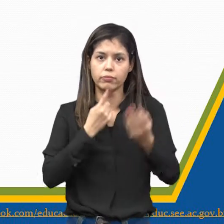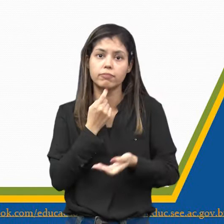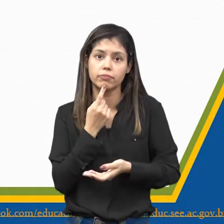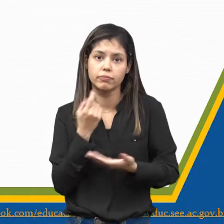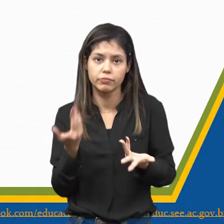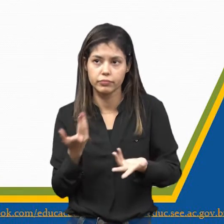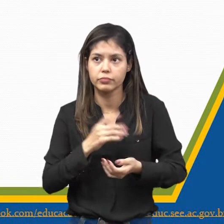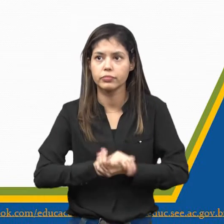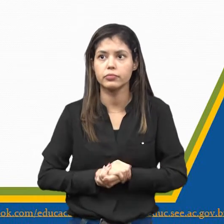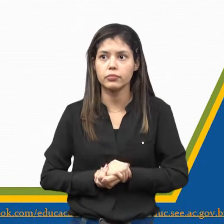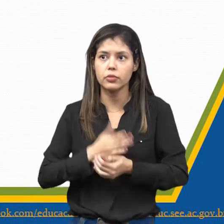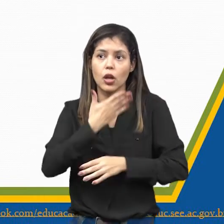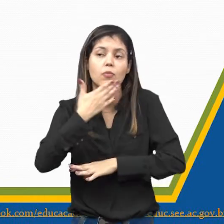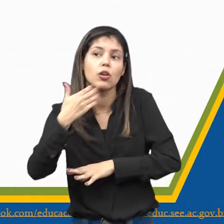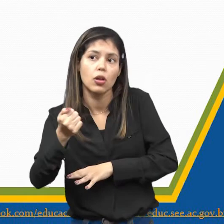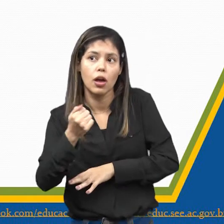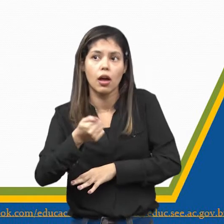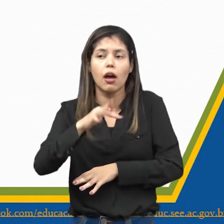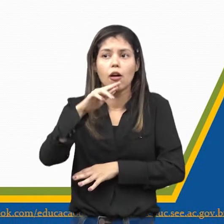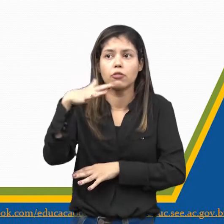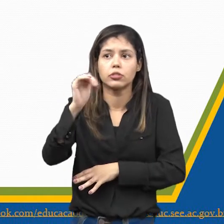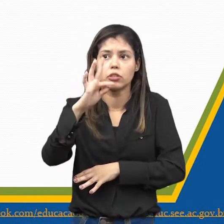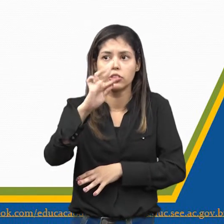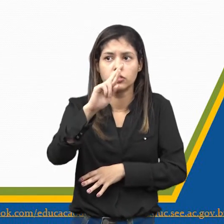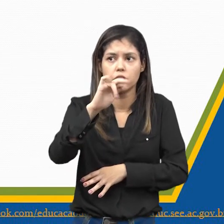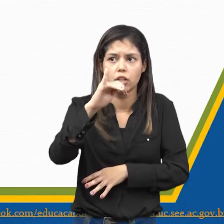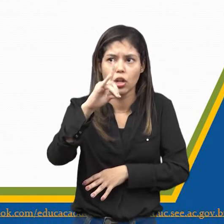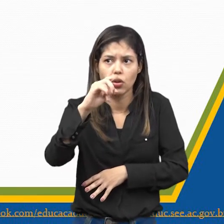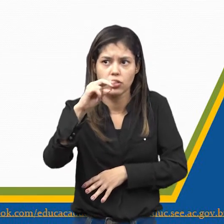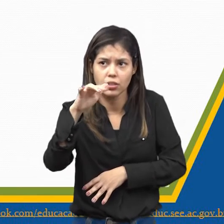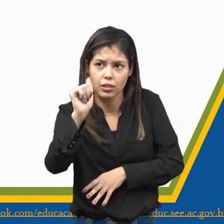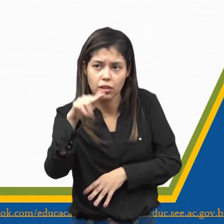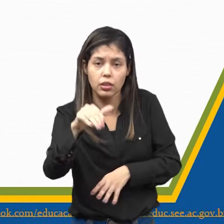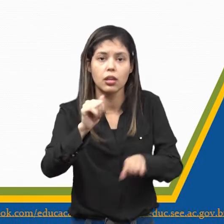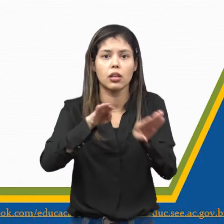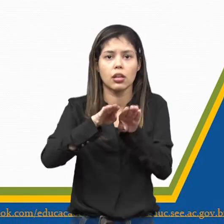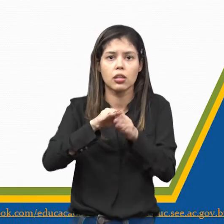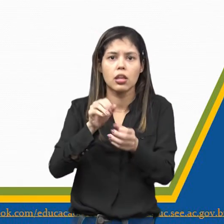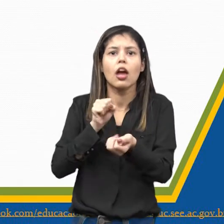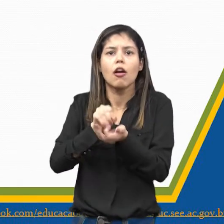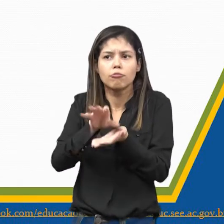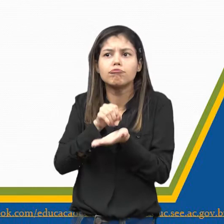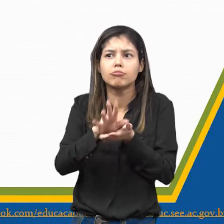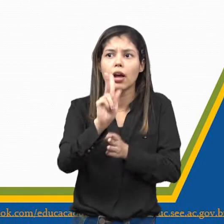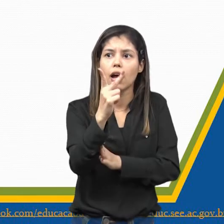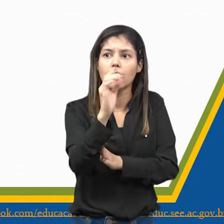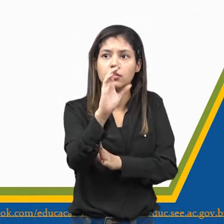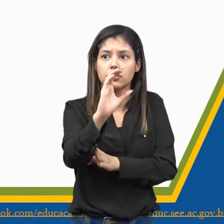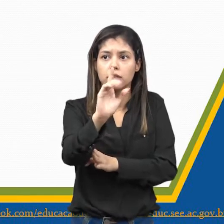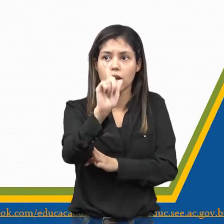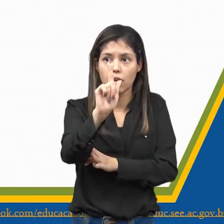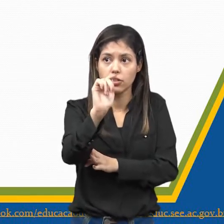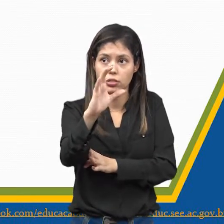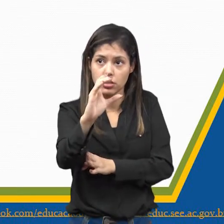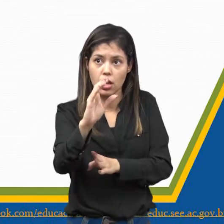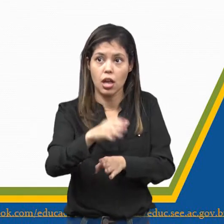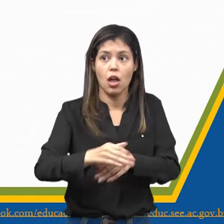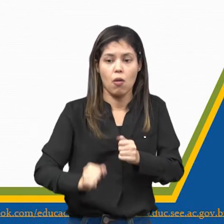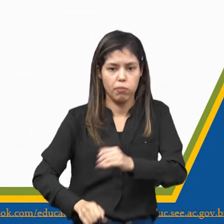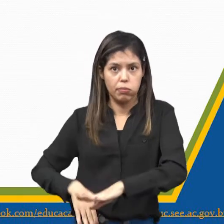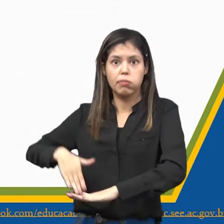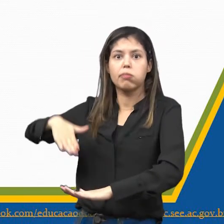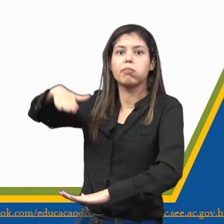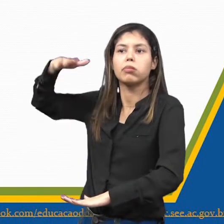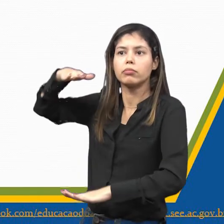sanguíneo, aumenta a nossa melhora da função tireoidiana, a produção de HCG, que é o nosso hormônio do